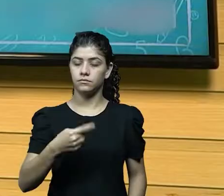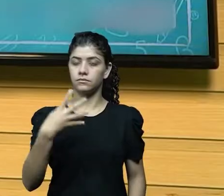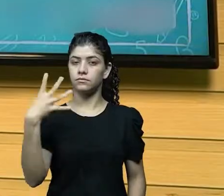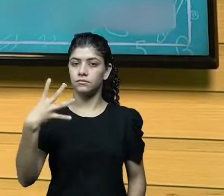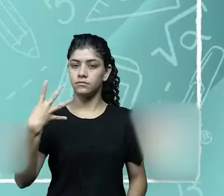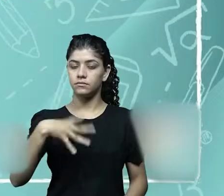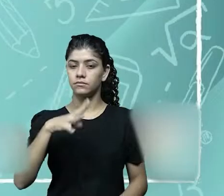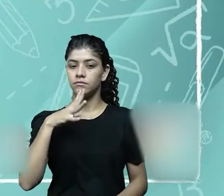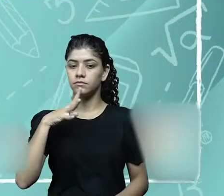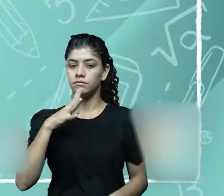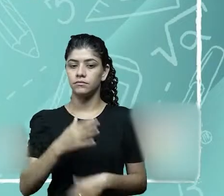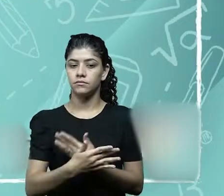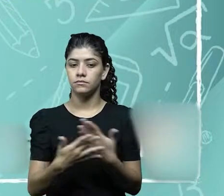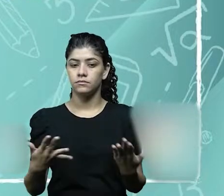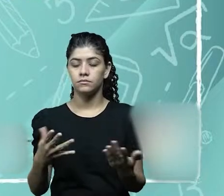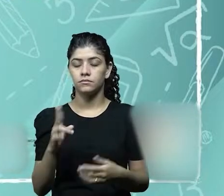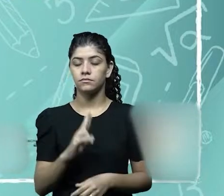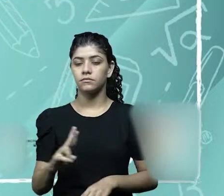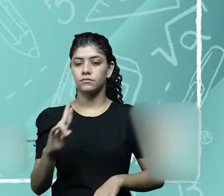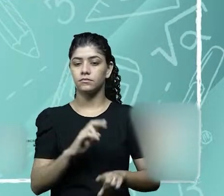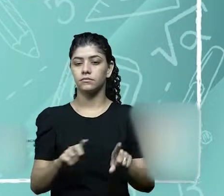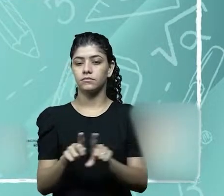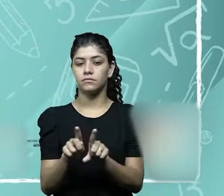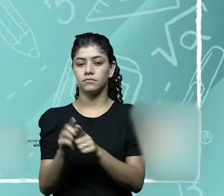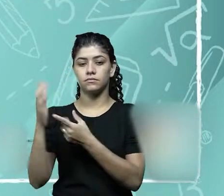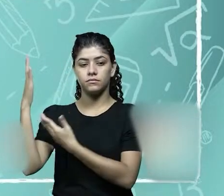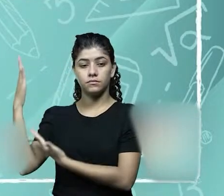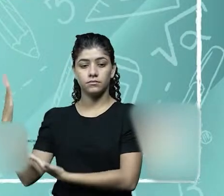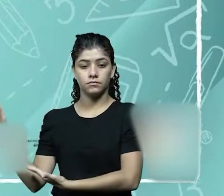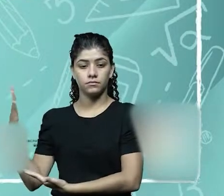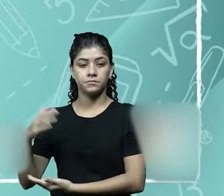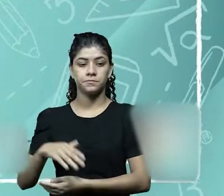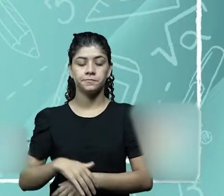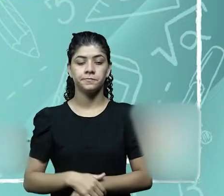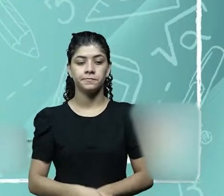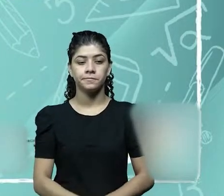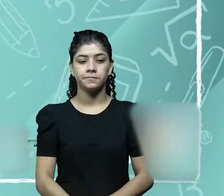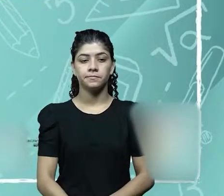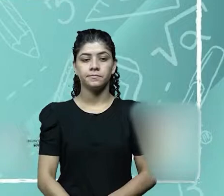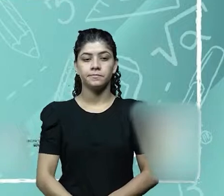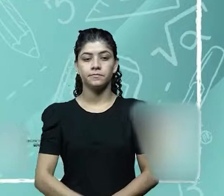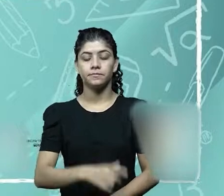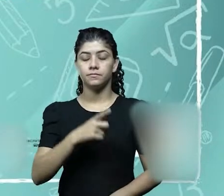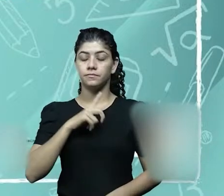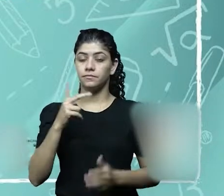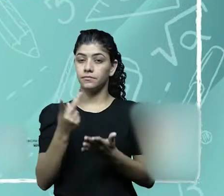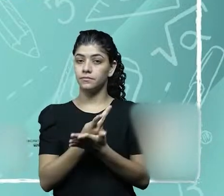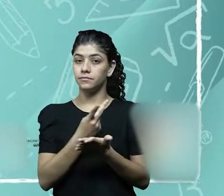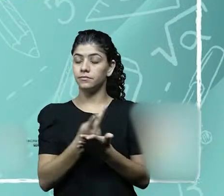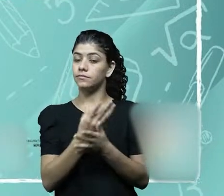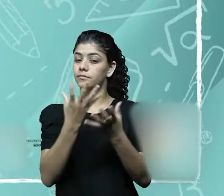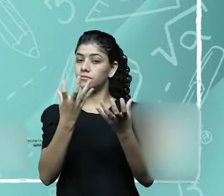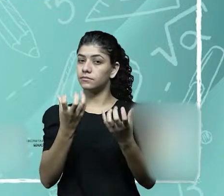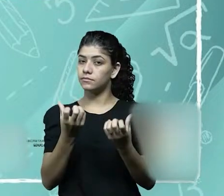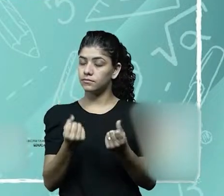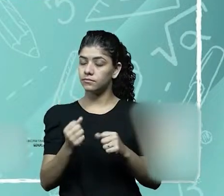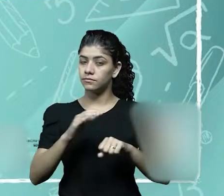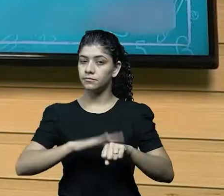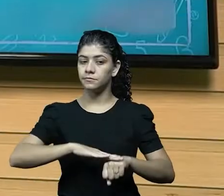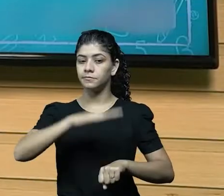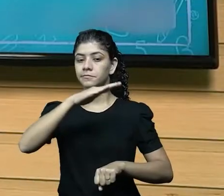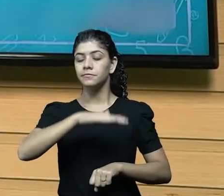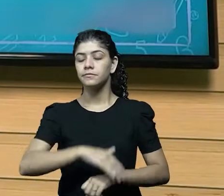nós conhecemos. Utiliza-se a régua graduada nas medições com um erro admissível superior à menor